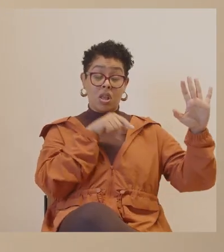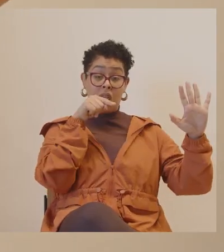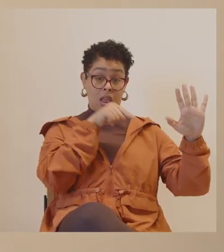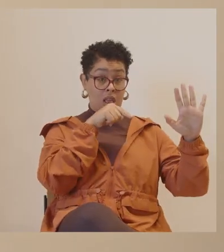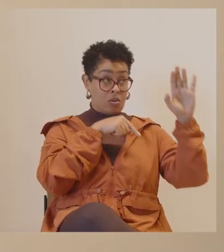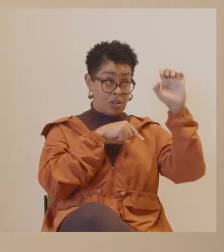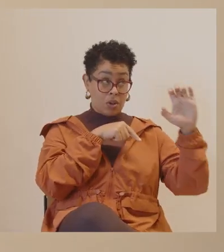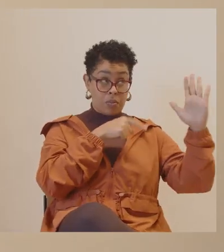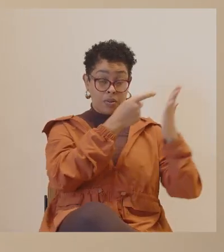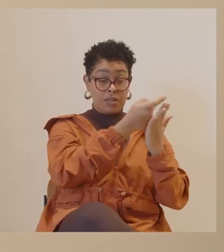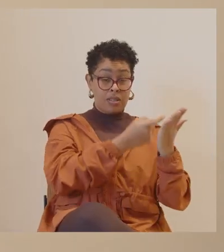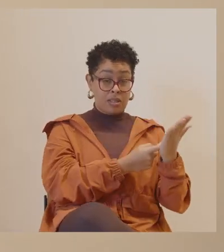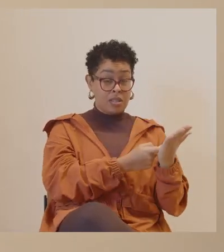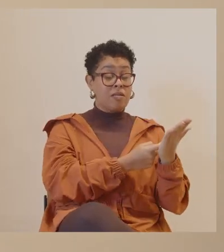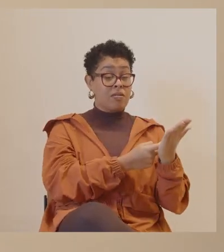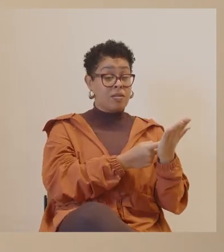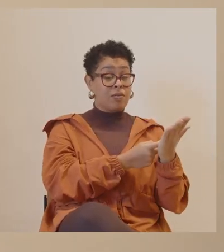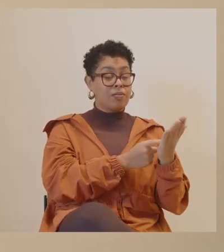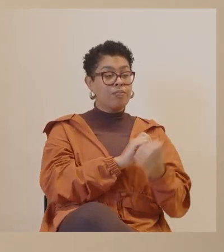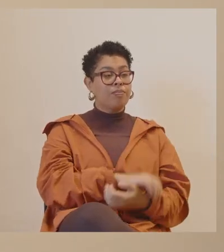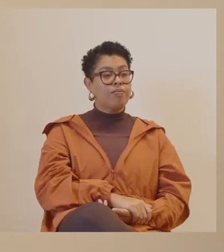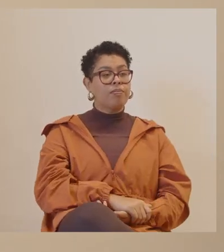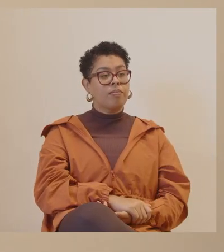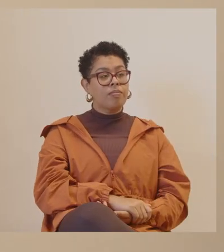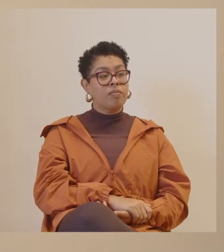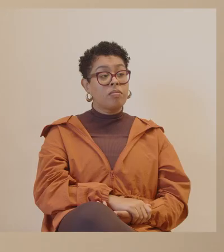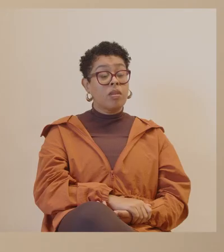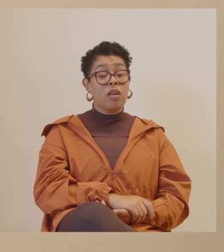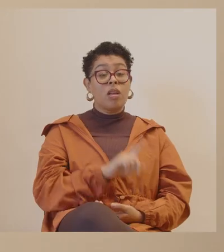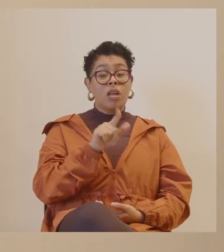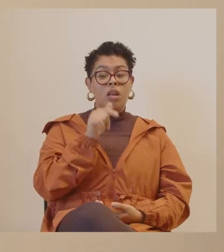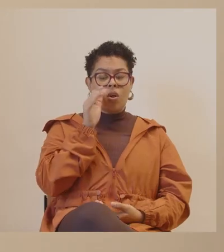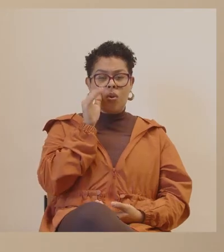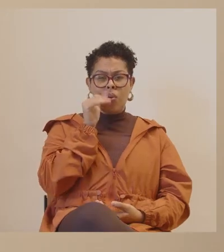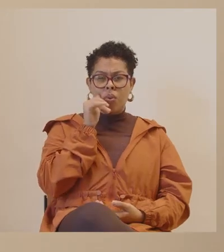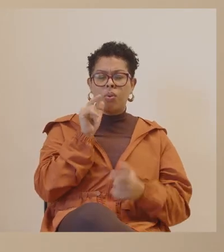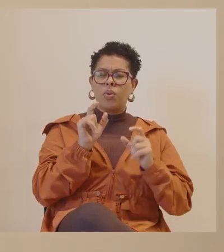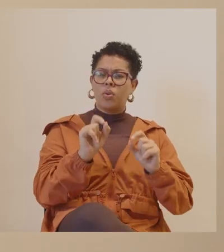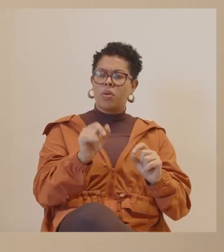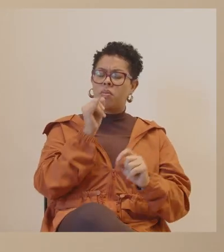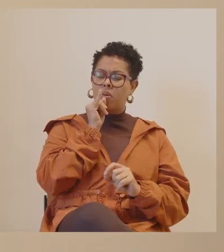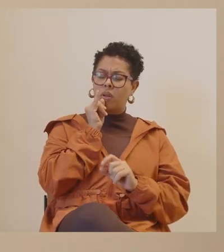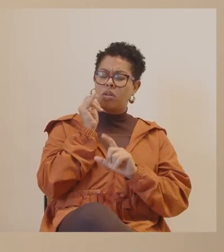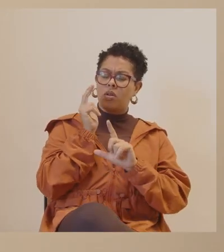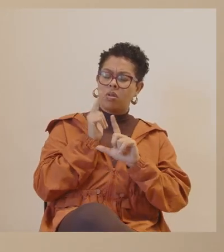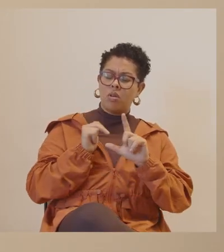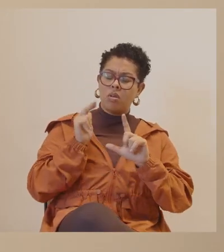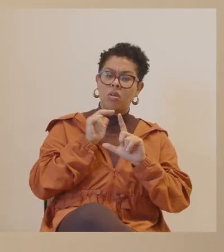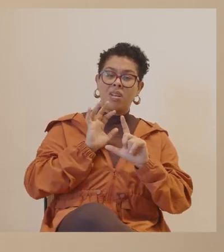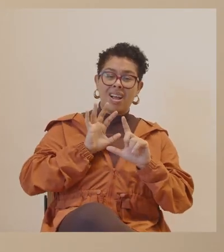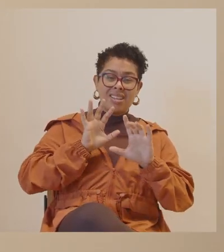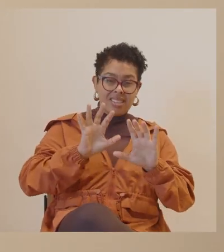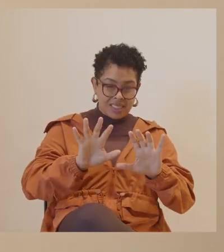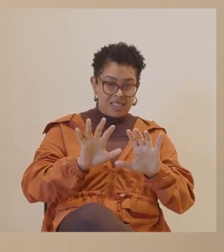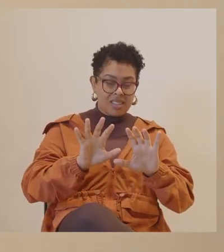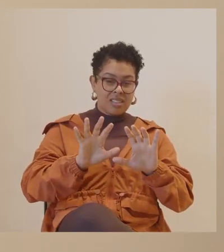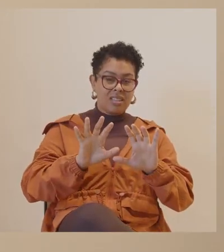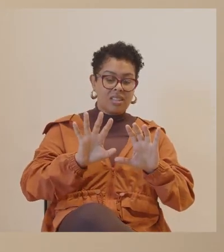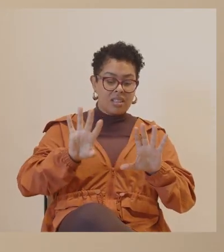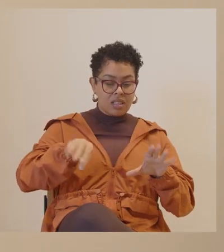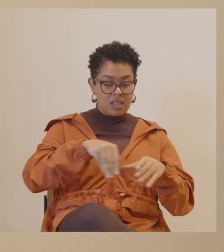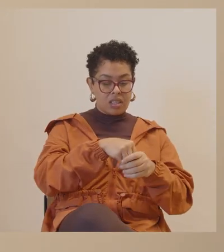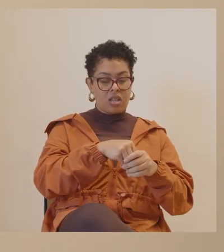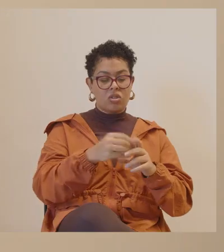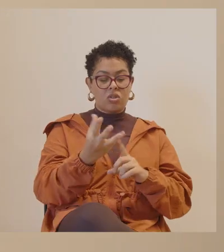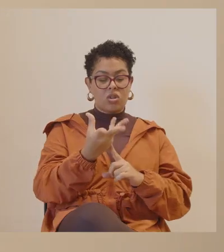sobre isso, né. Então, é muito curioso, né, que ele tenha uma gravura como essa na coleção